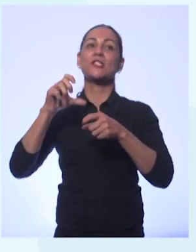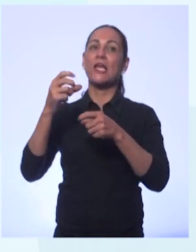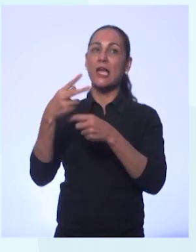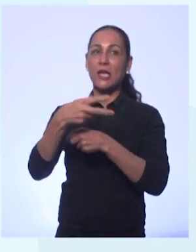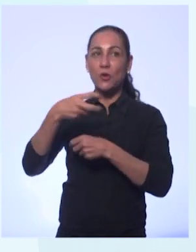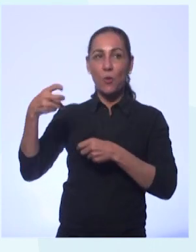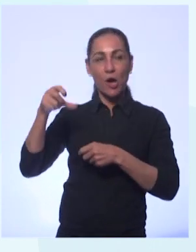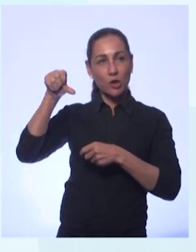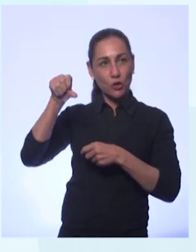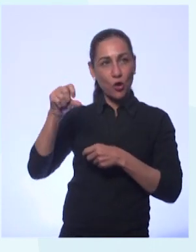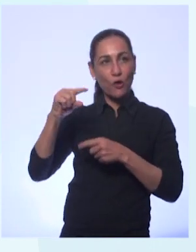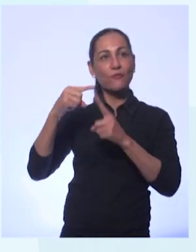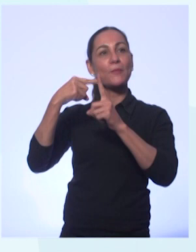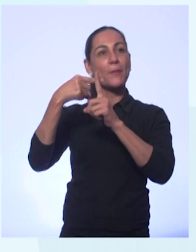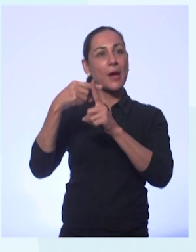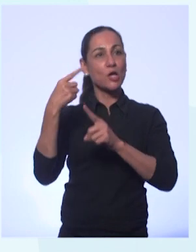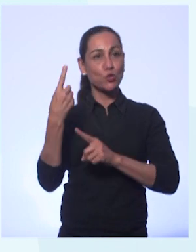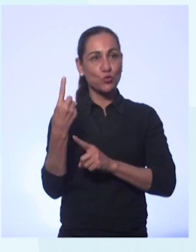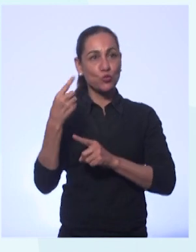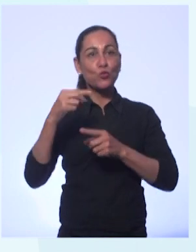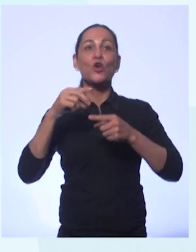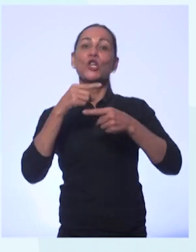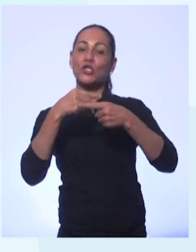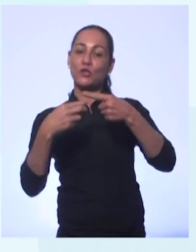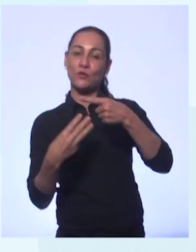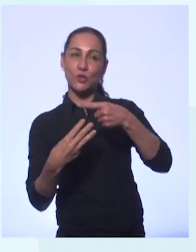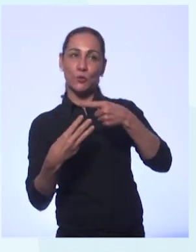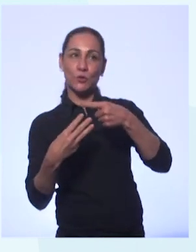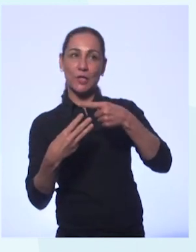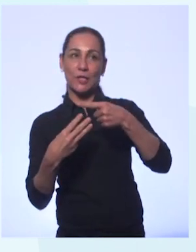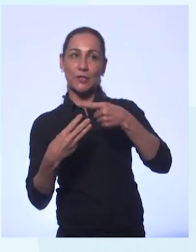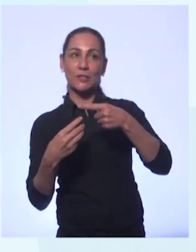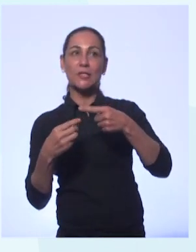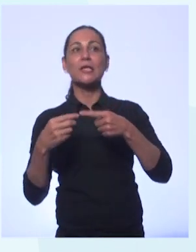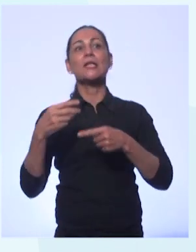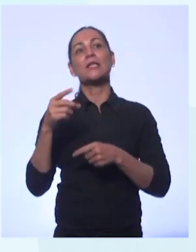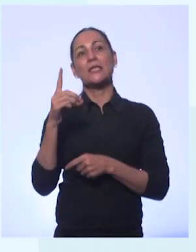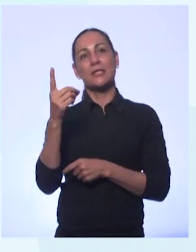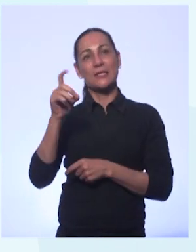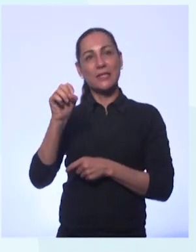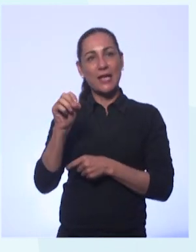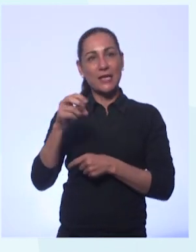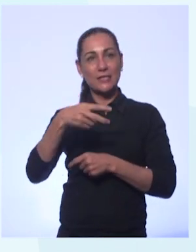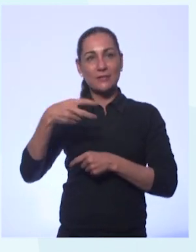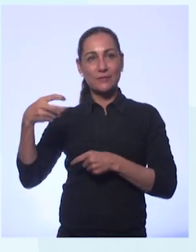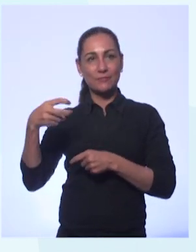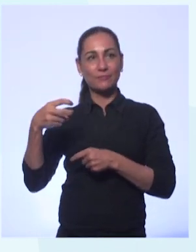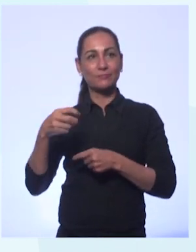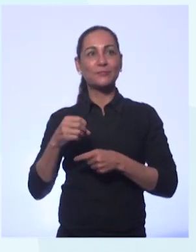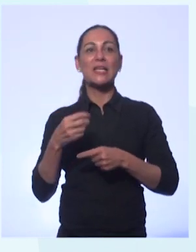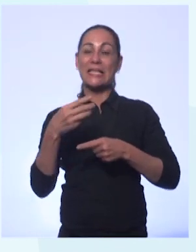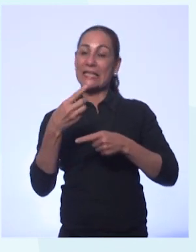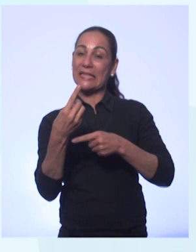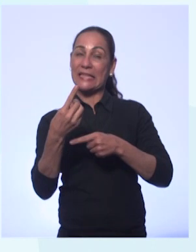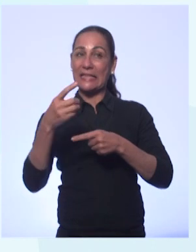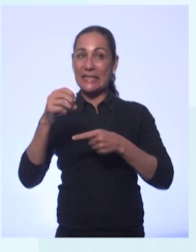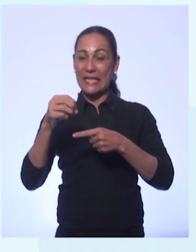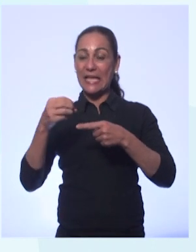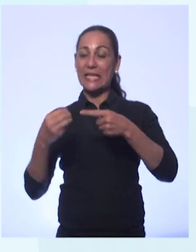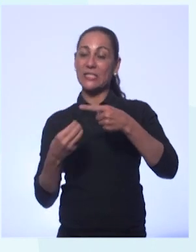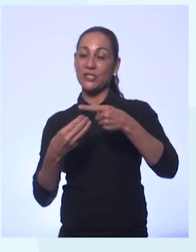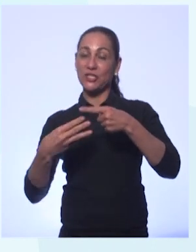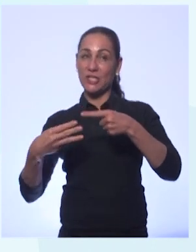9 mais 1 fica em cima, dividido por 3. E 9 mais 1 é 10, 10 terços. Se eu pegar para conferir,